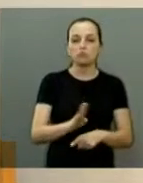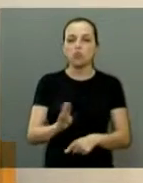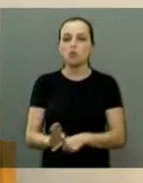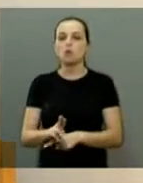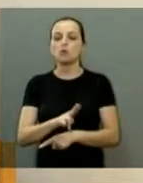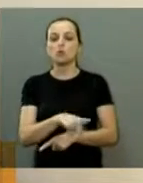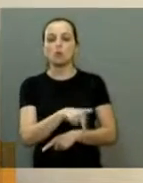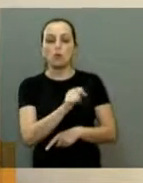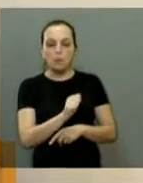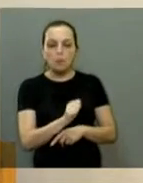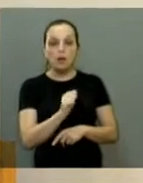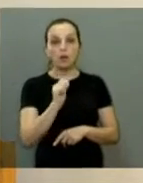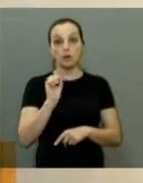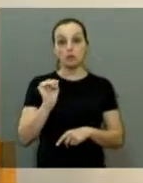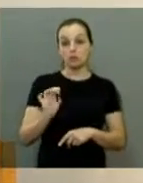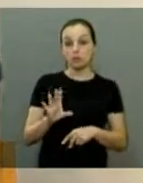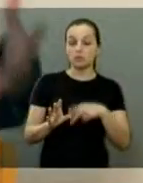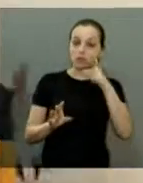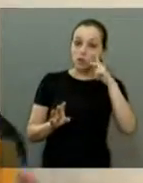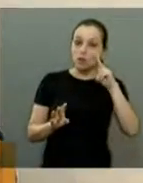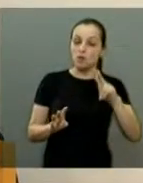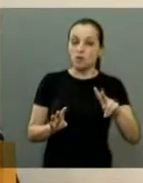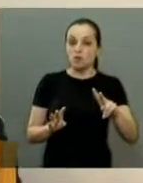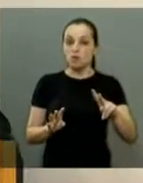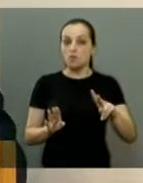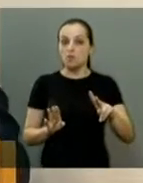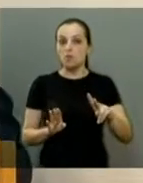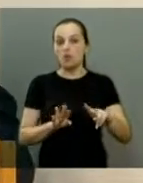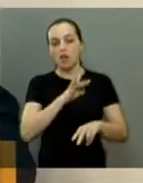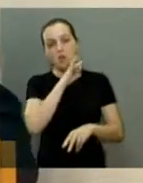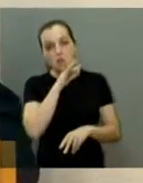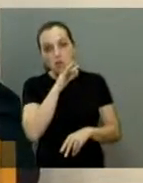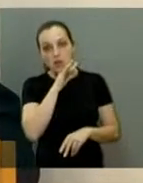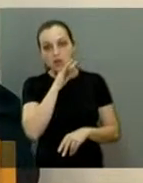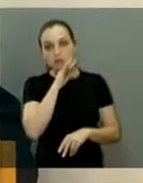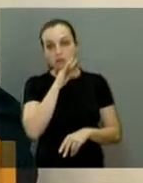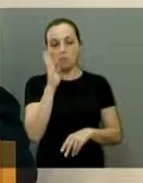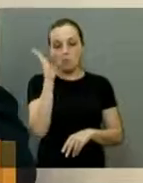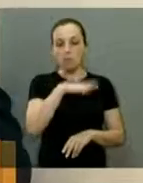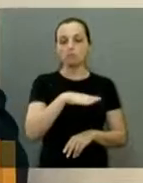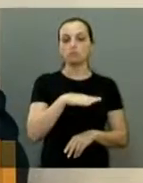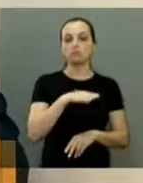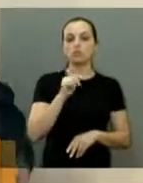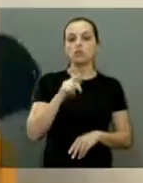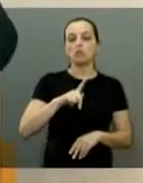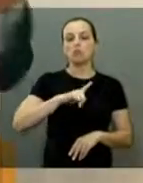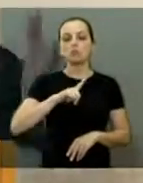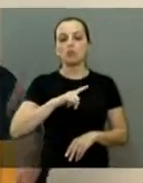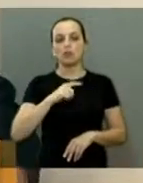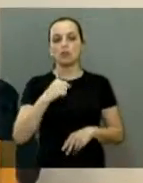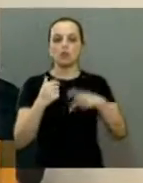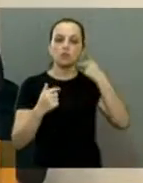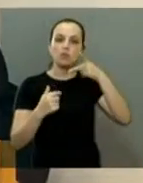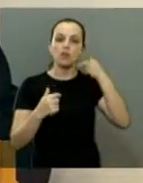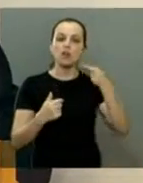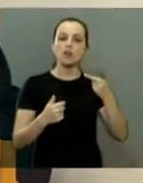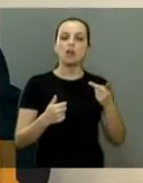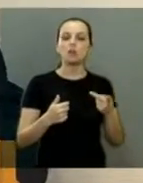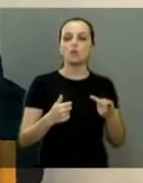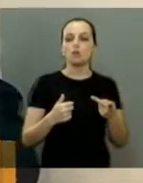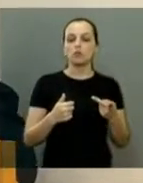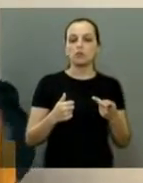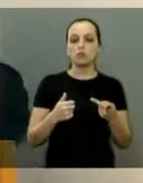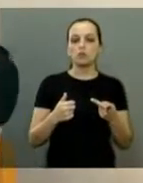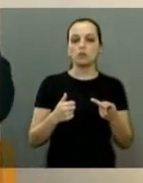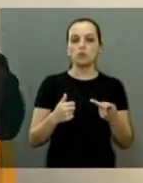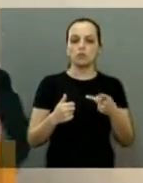upas só que a gente sempre vê o exemplo do mal não é se tiver é um vereador corrupto todos são corruptos como o presidente falou